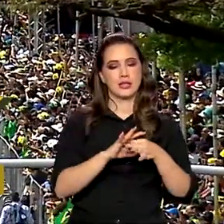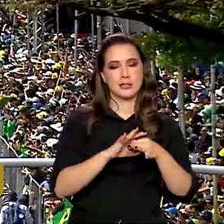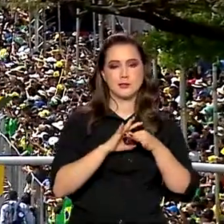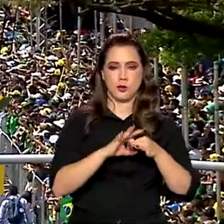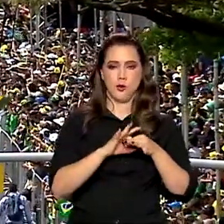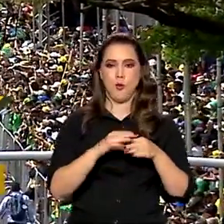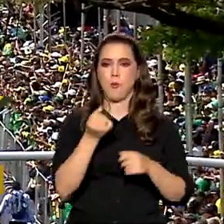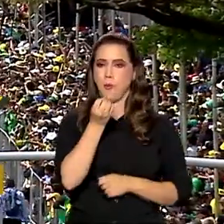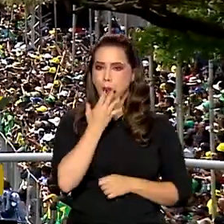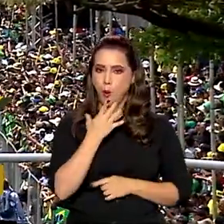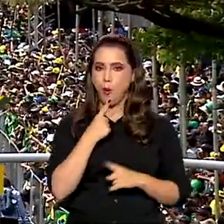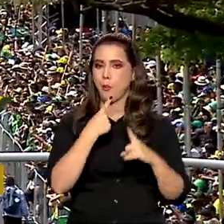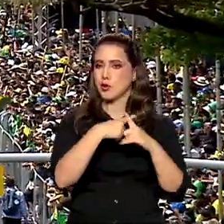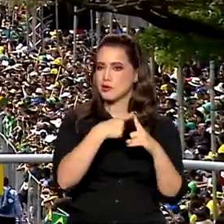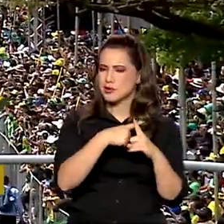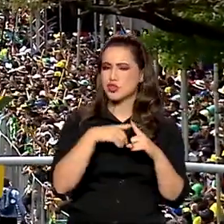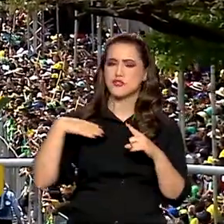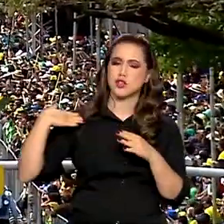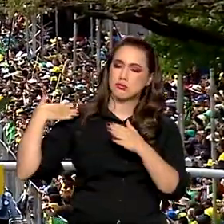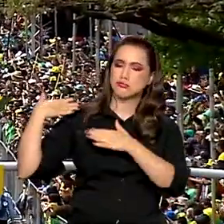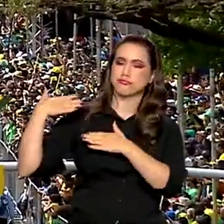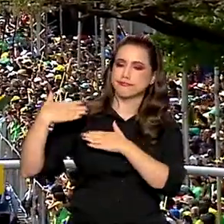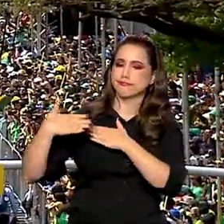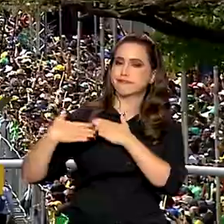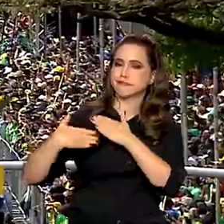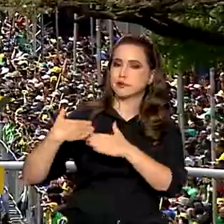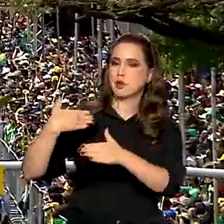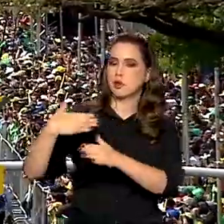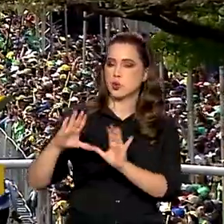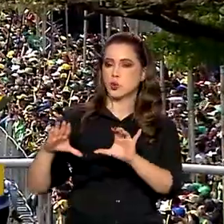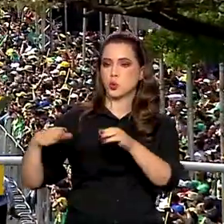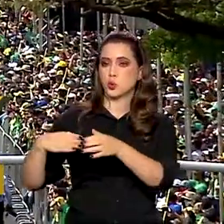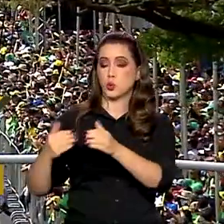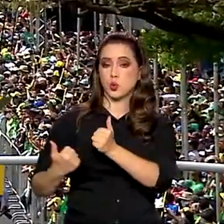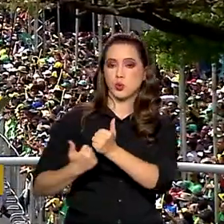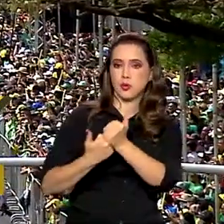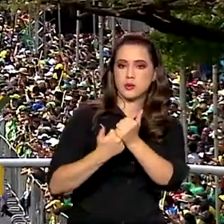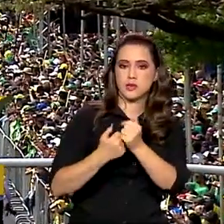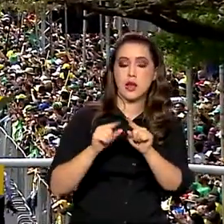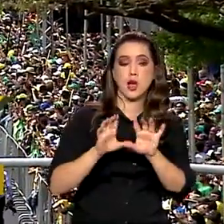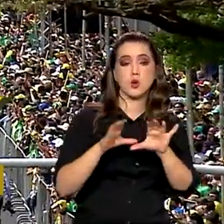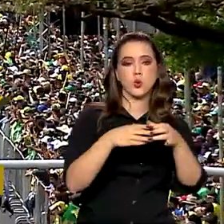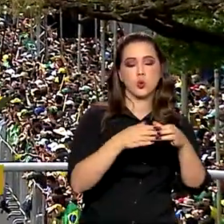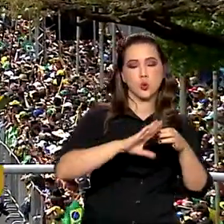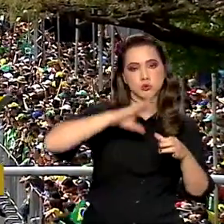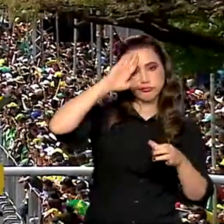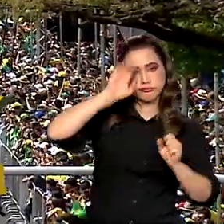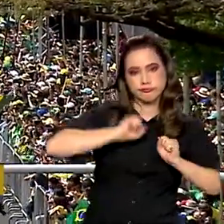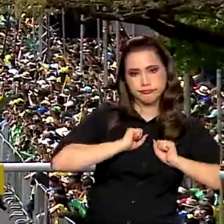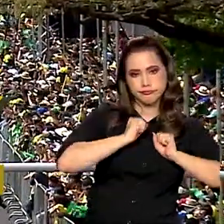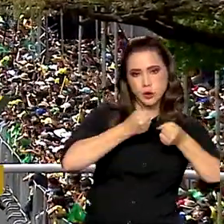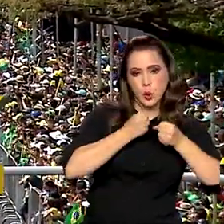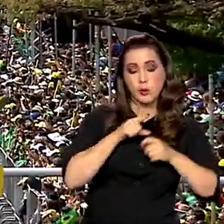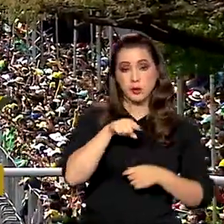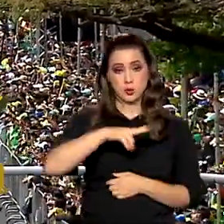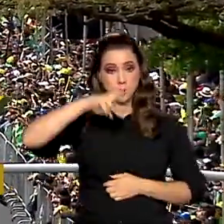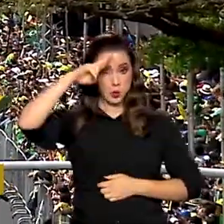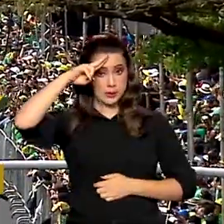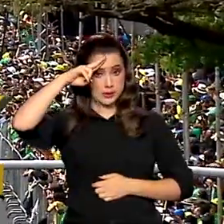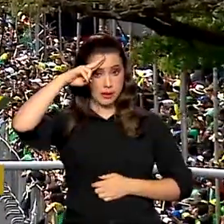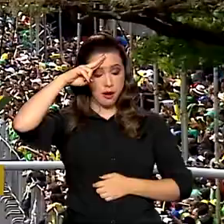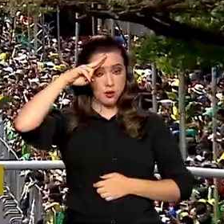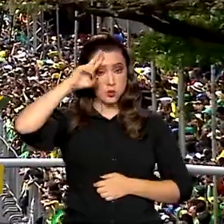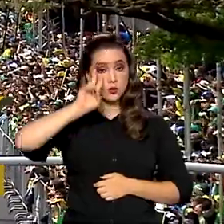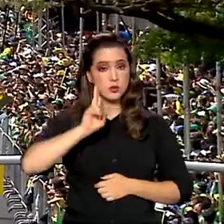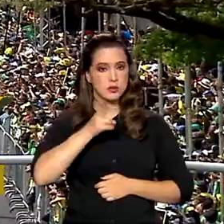muito positiva, né, já de longa data, né, das forças auxiliares com as forças armadas. O exército atua muito, né,